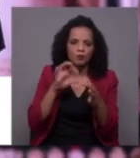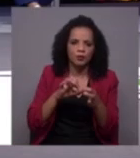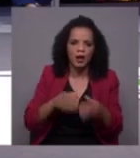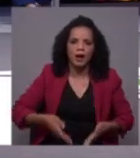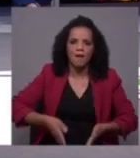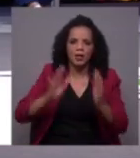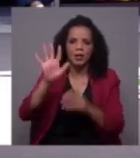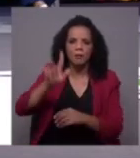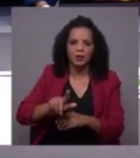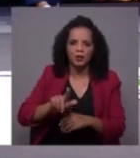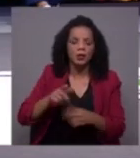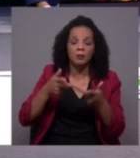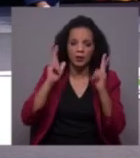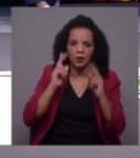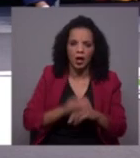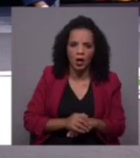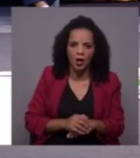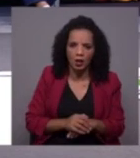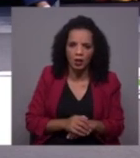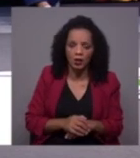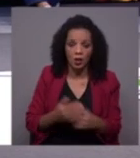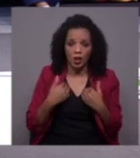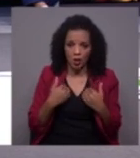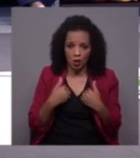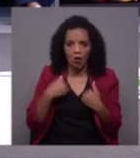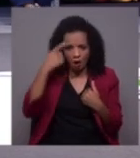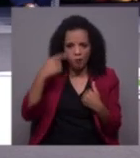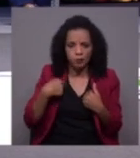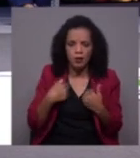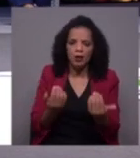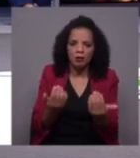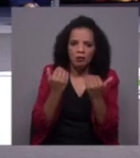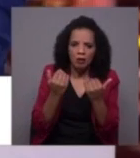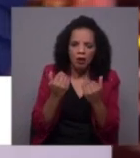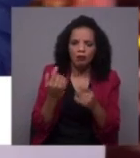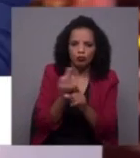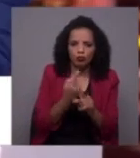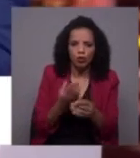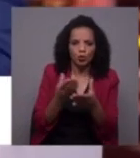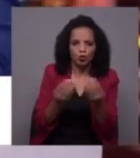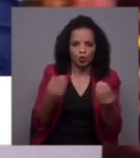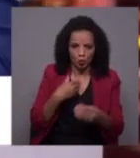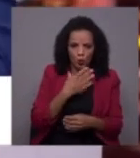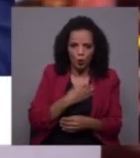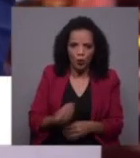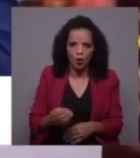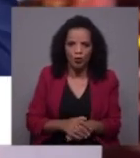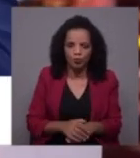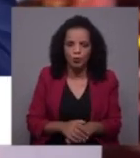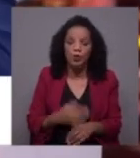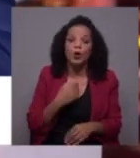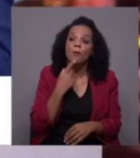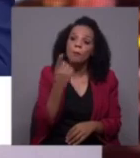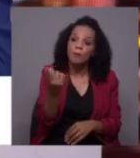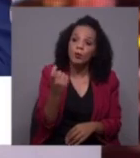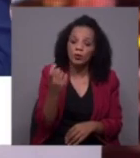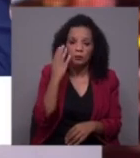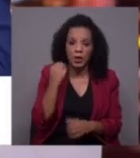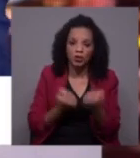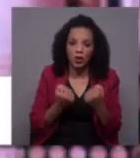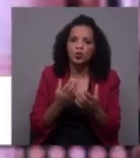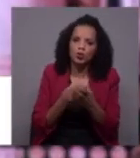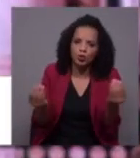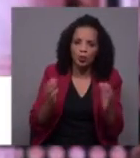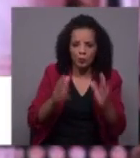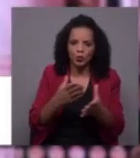monitorizada. Mas quanto? Ou seja, eu sou das soluções. Eu gosto de proibições. A pergunta que eu lhe fiz é se acha que o carro... Soluções.